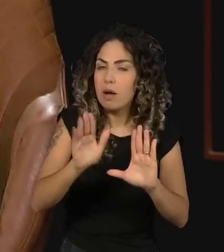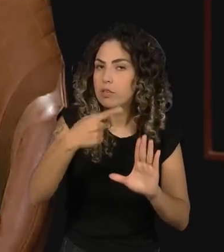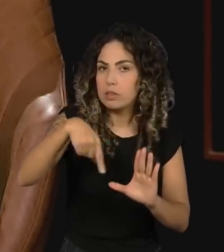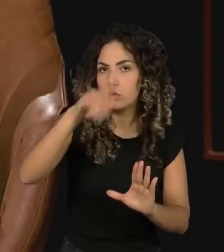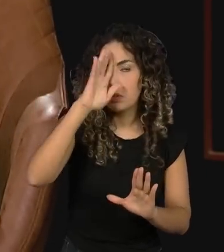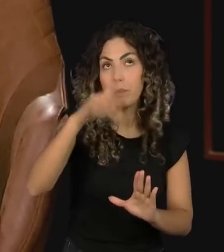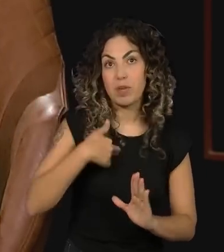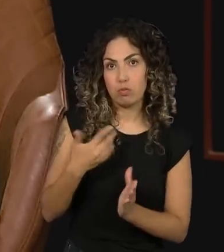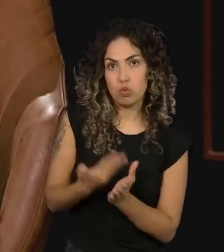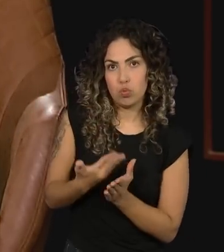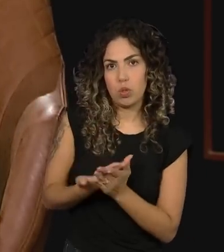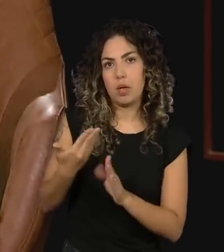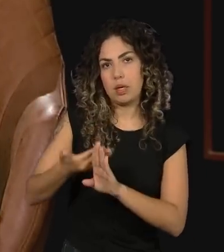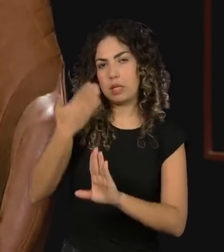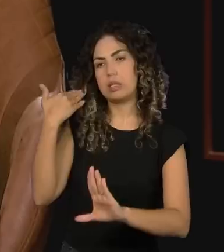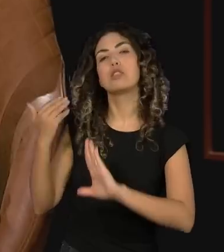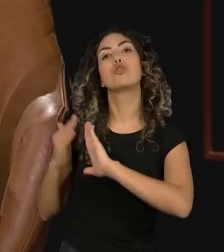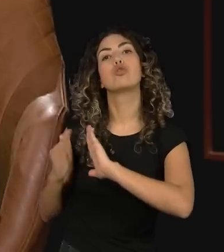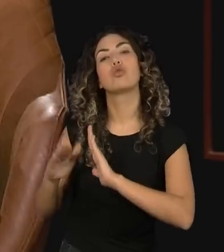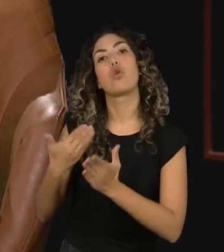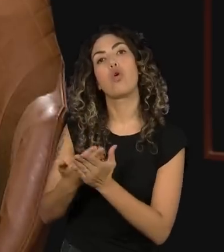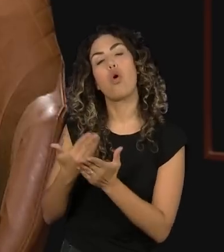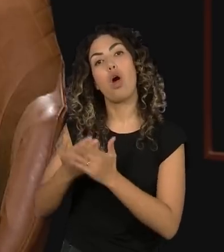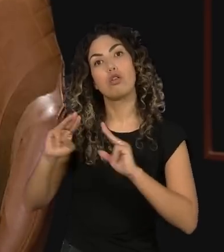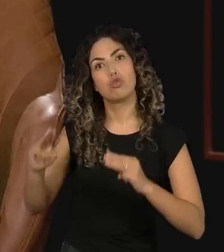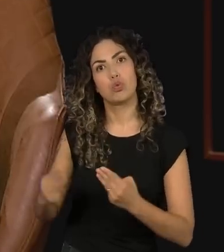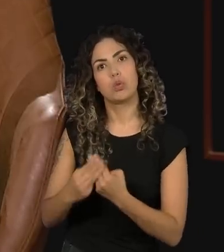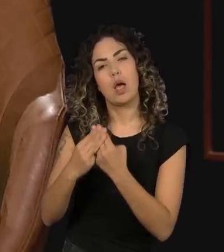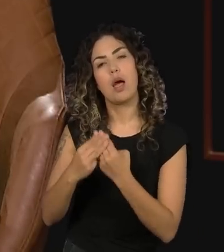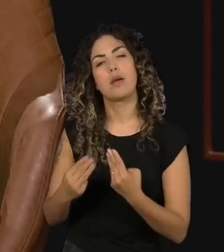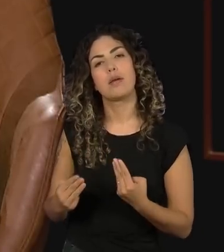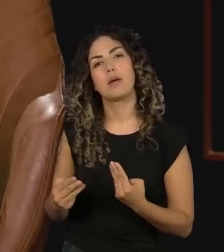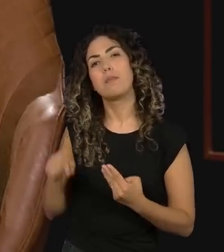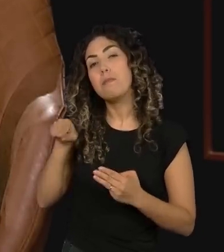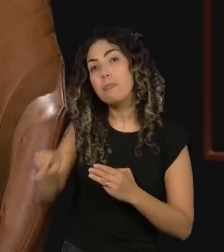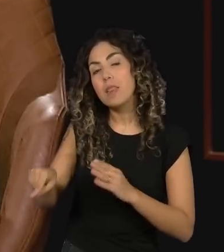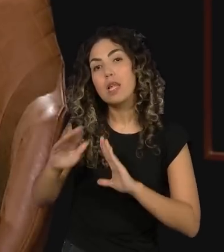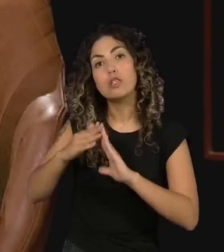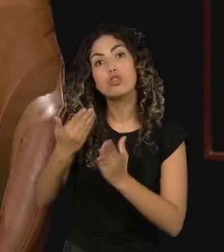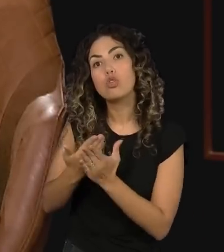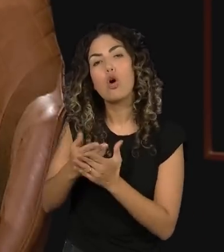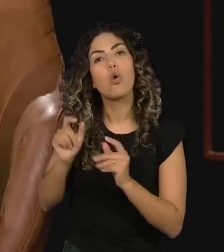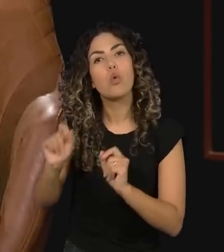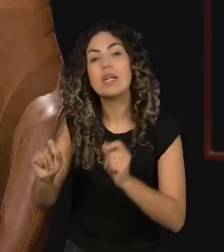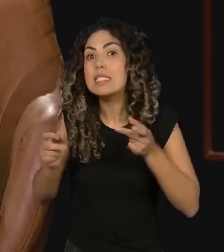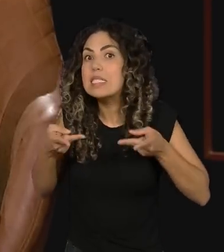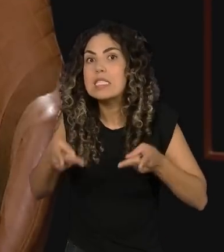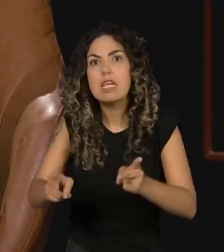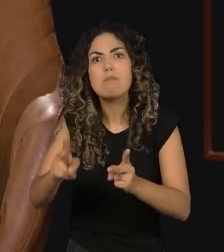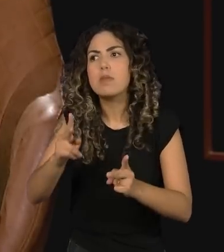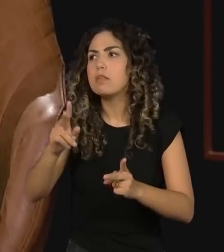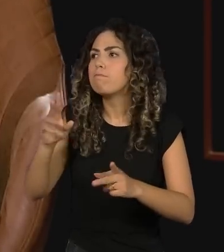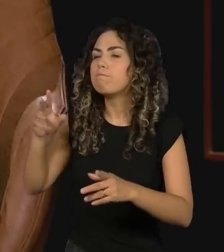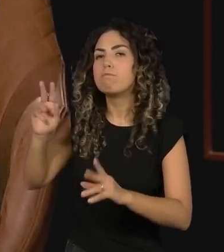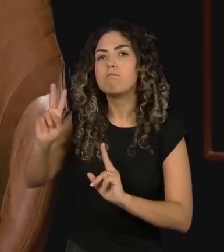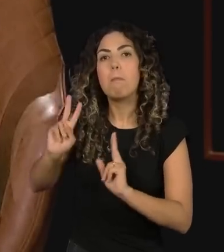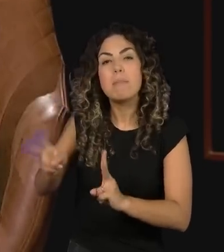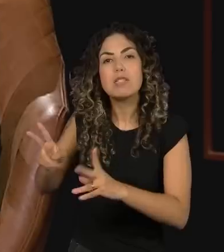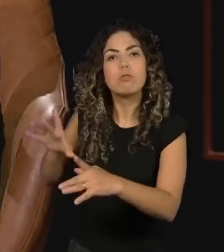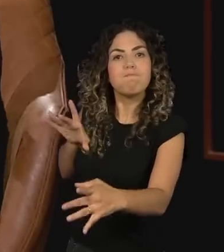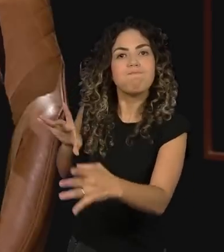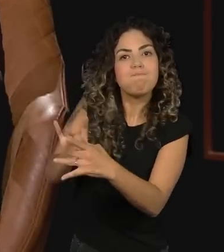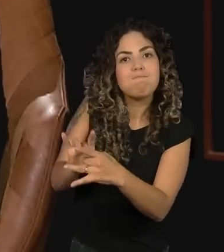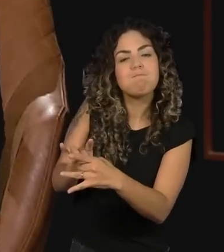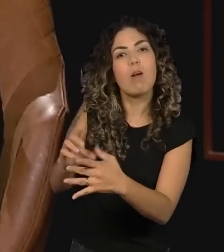escola judaica muito progressista e que tinha um amor pela cultura imenso. Então, eu fui uma